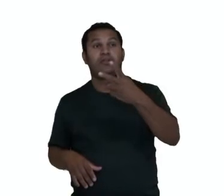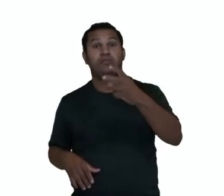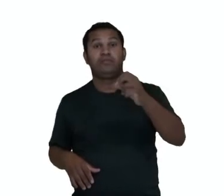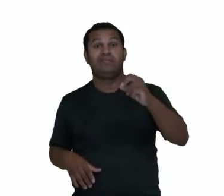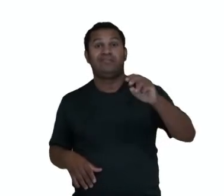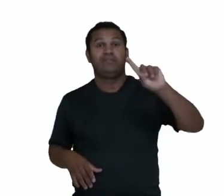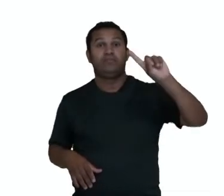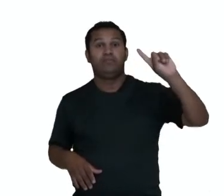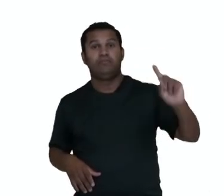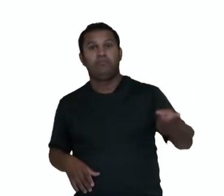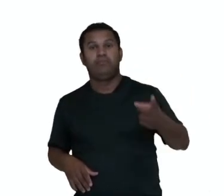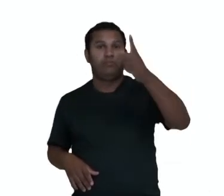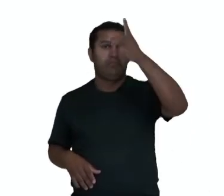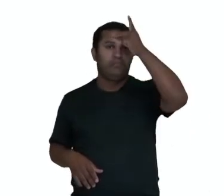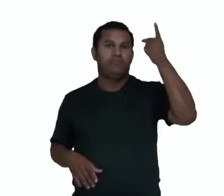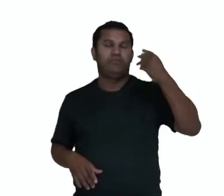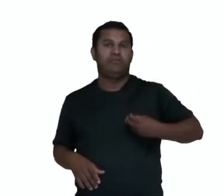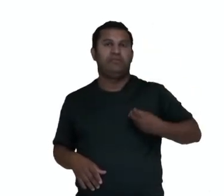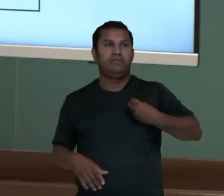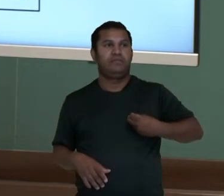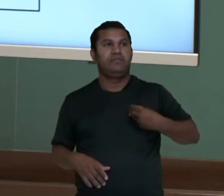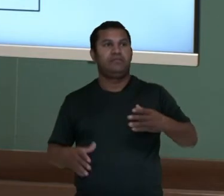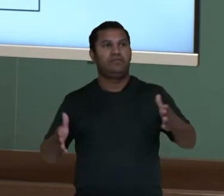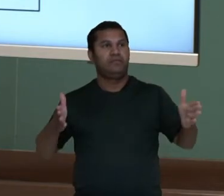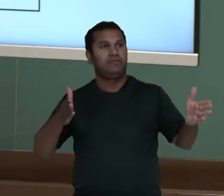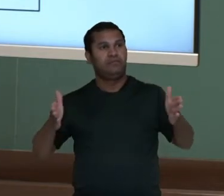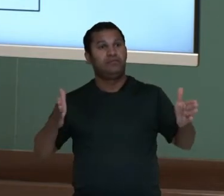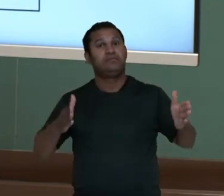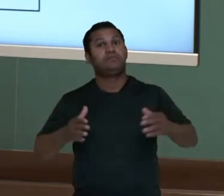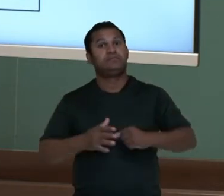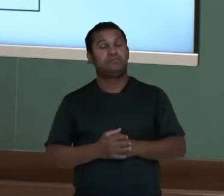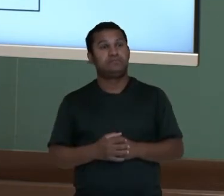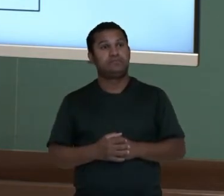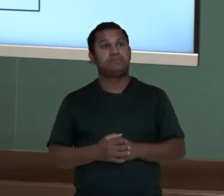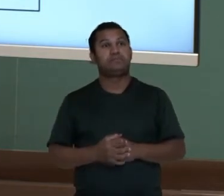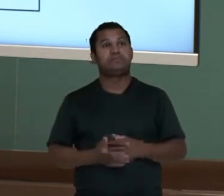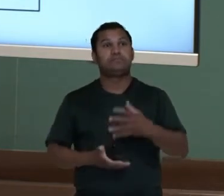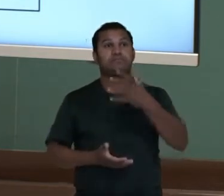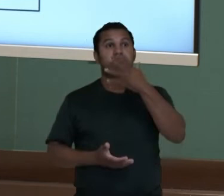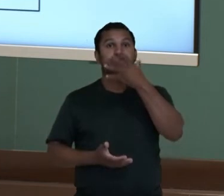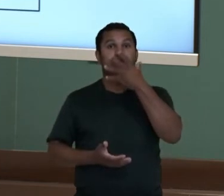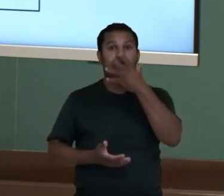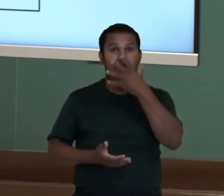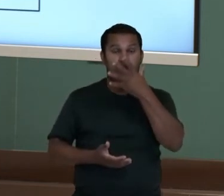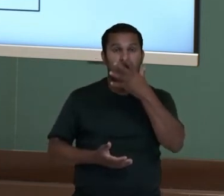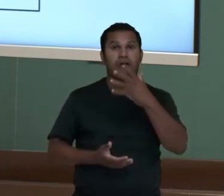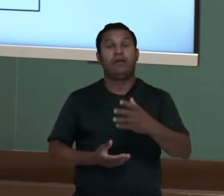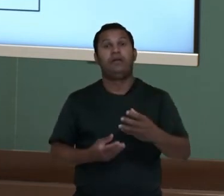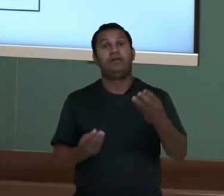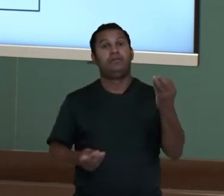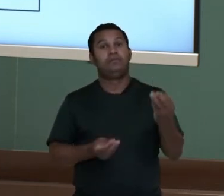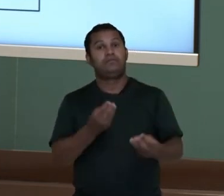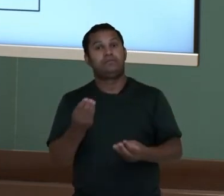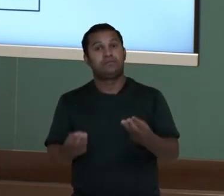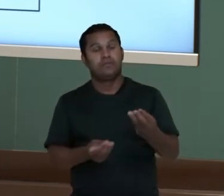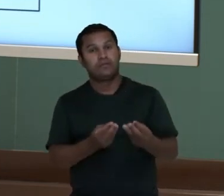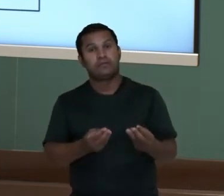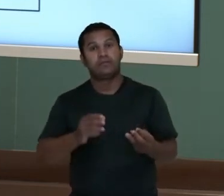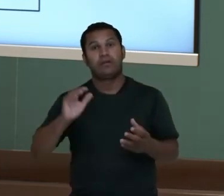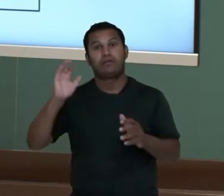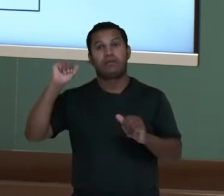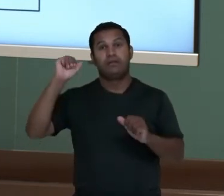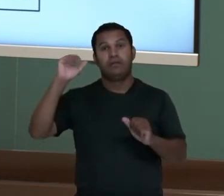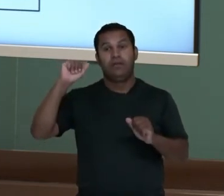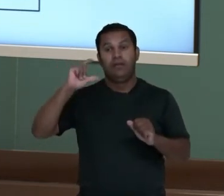de 200 mil habitantes, né? Então a gente precisa entender que o conhecimento que eles tinham, que os espanhóis tinham,